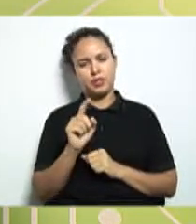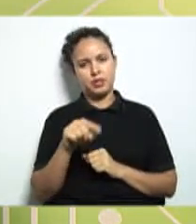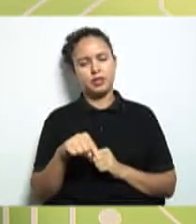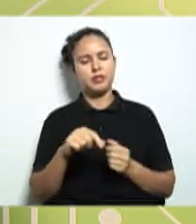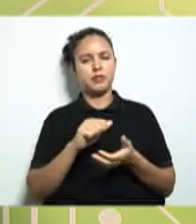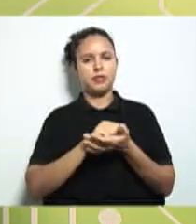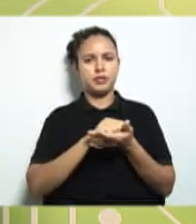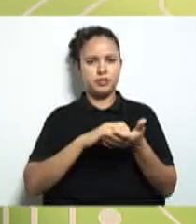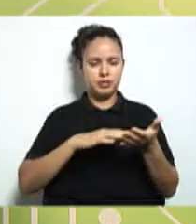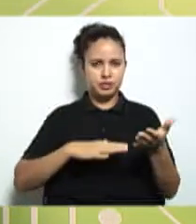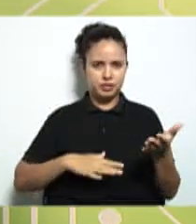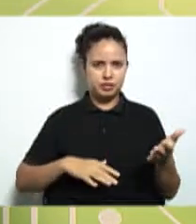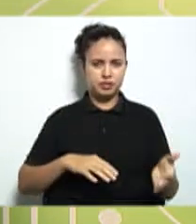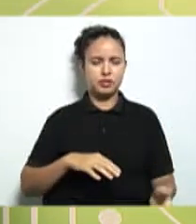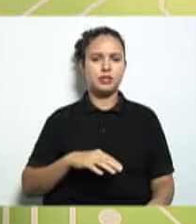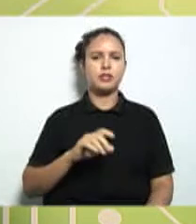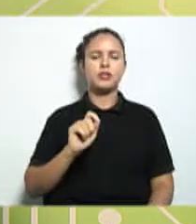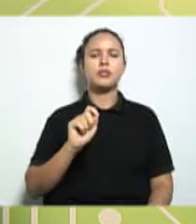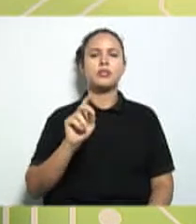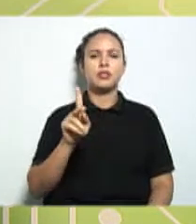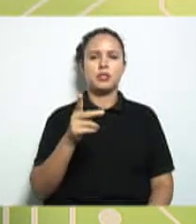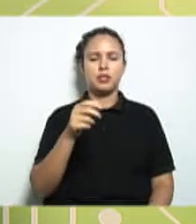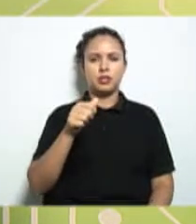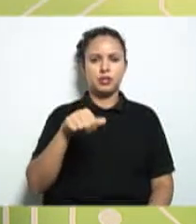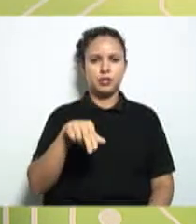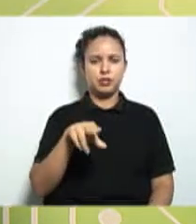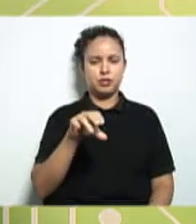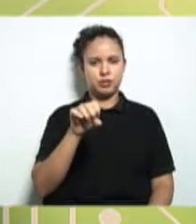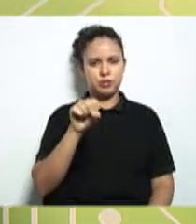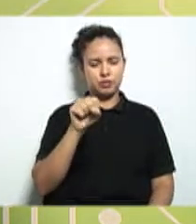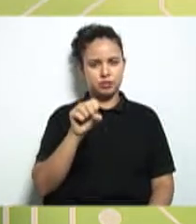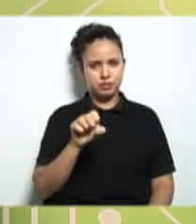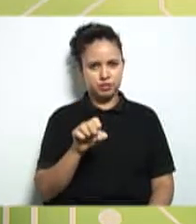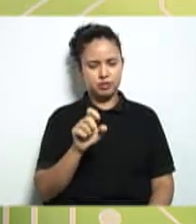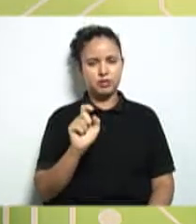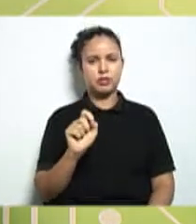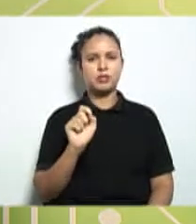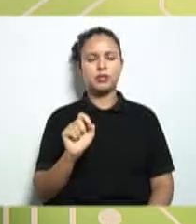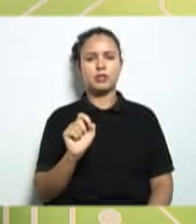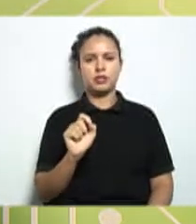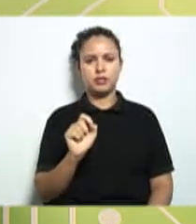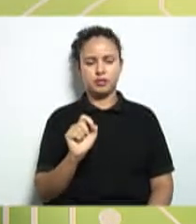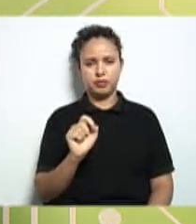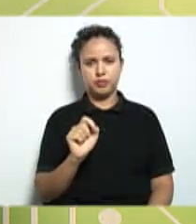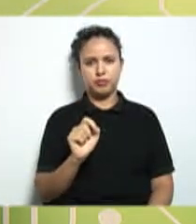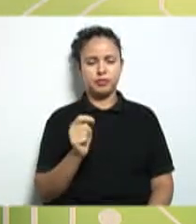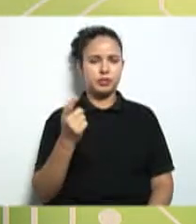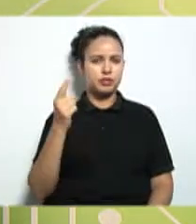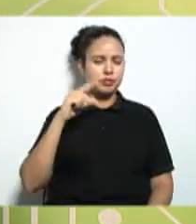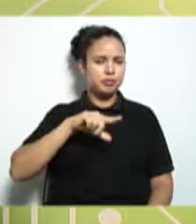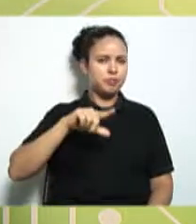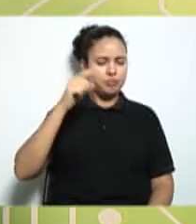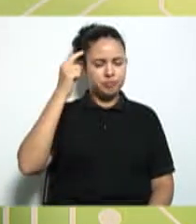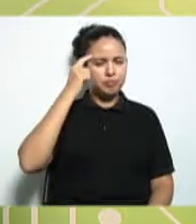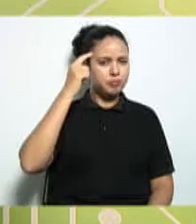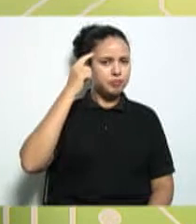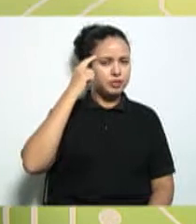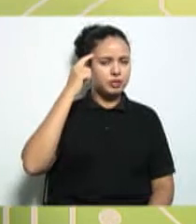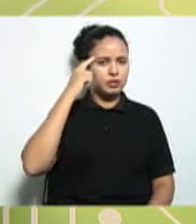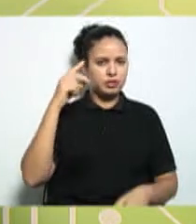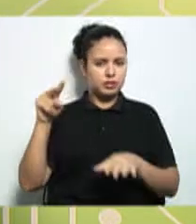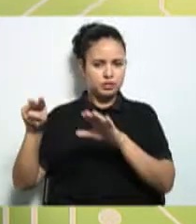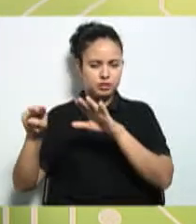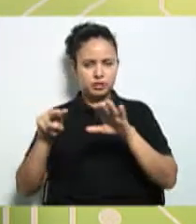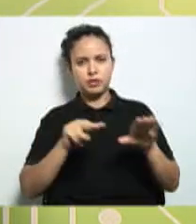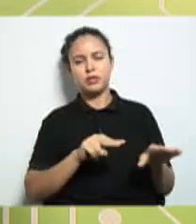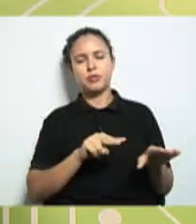viu? O professor presencial, a professora, nos ajude aí para que a gente possa pensar, né, durante essa